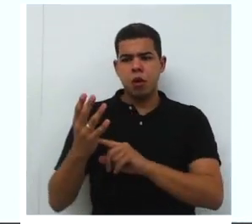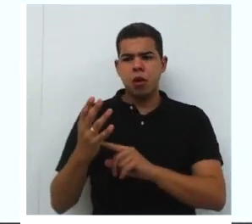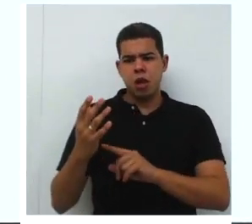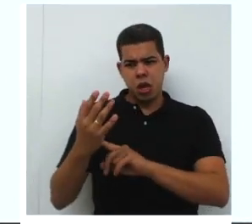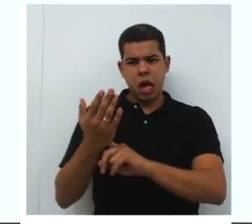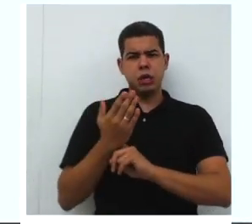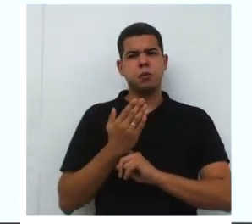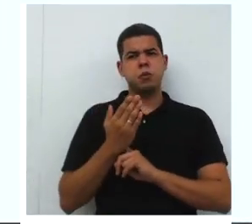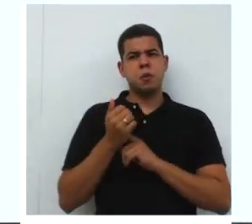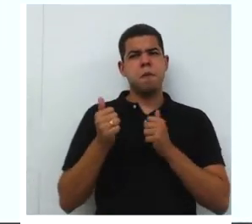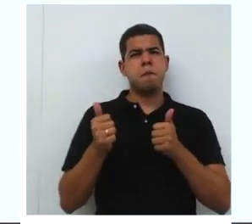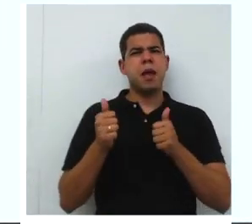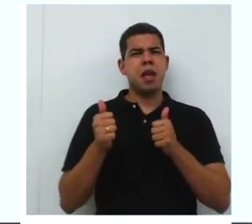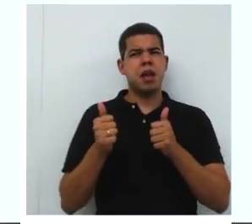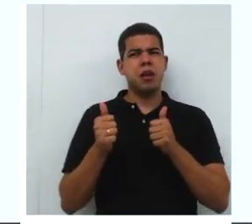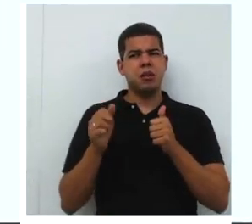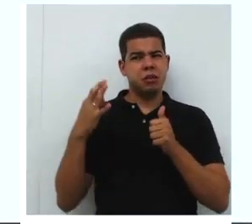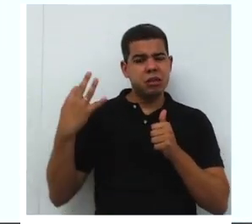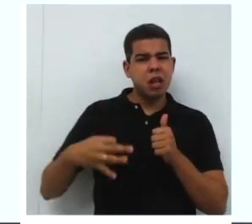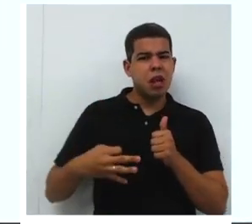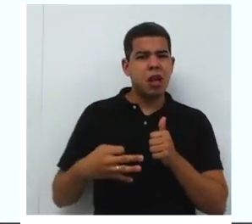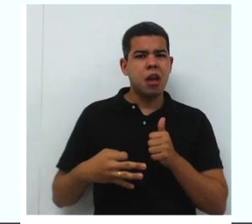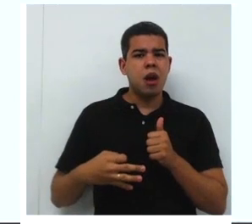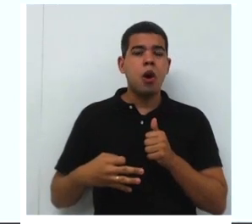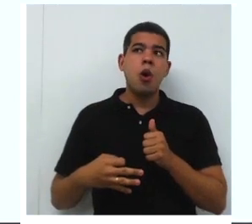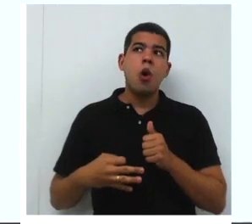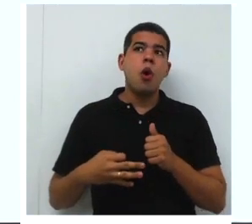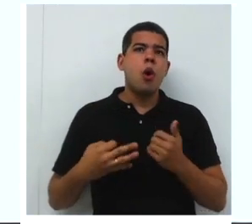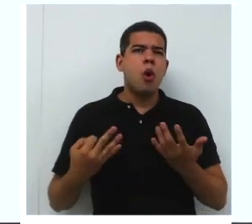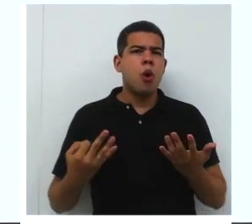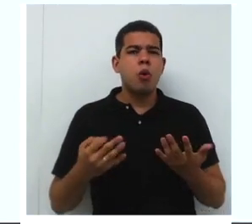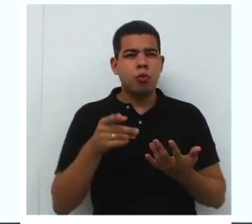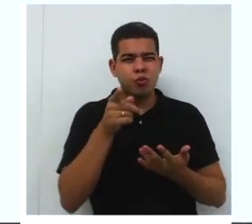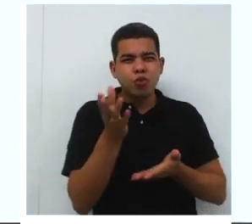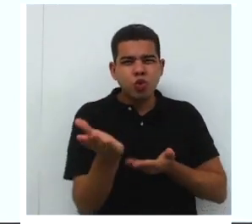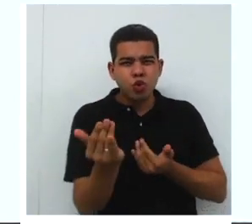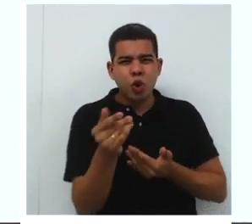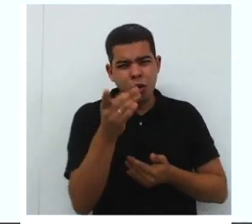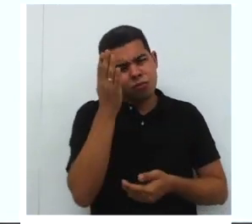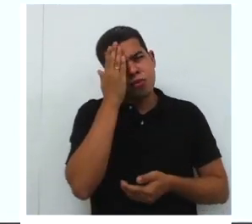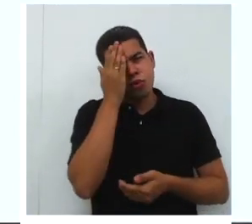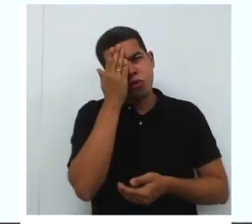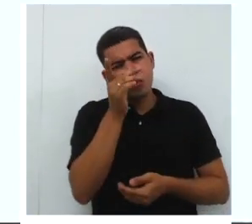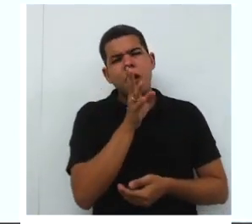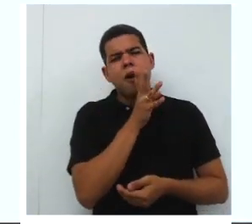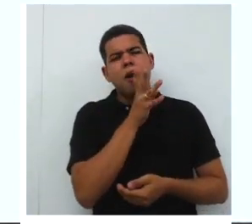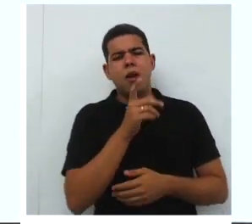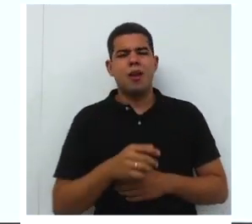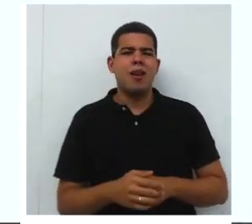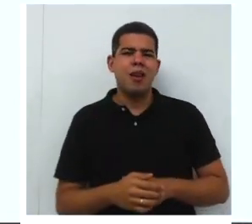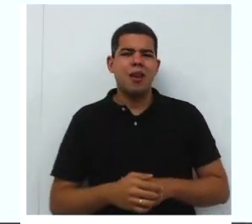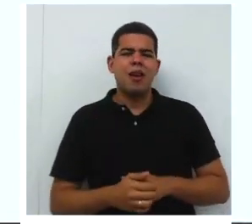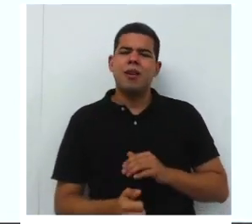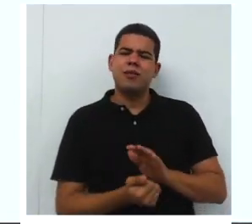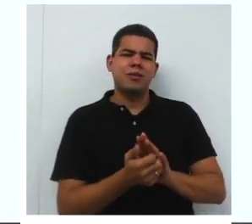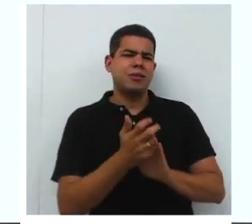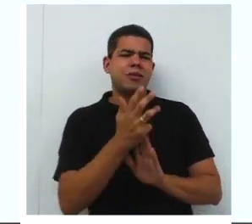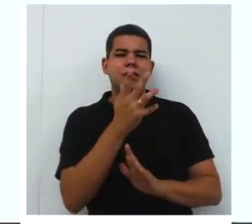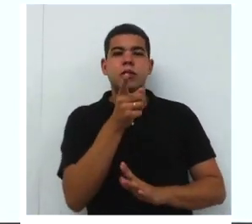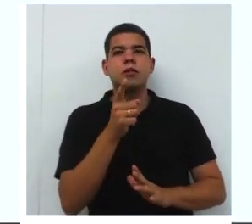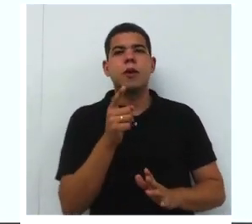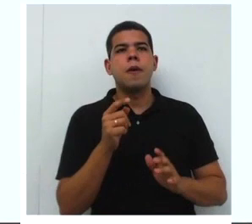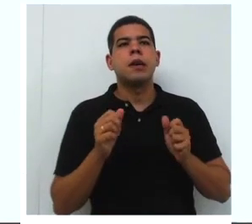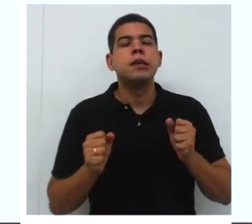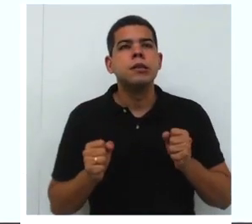consequências desse meu ato. Será que o que eu estou fazendo é certo? Você, jovem, você sabe disso. Quantas e quantas vezes você chegou